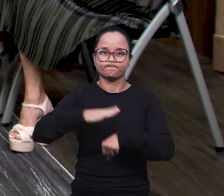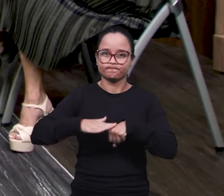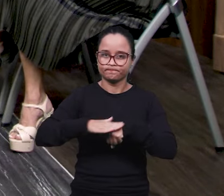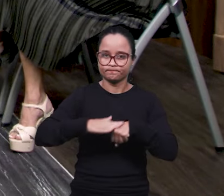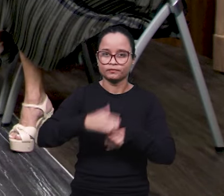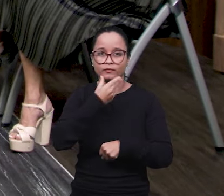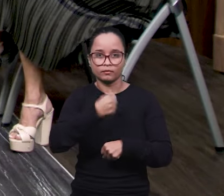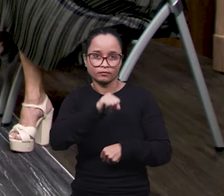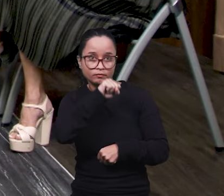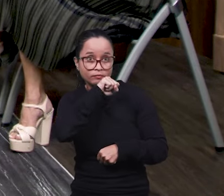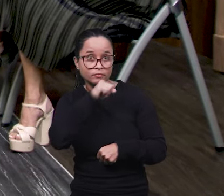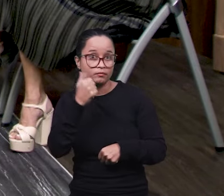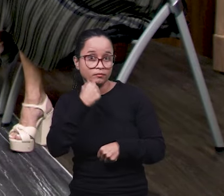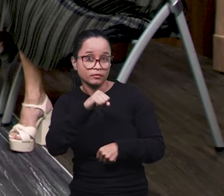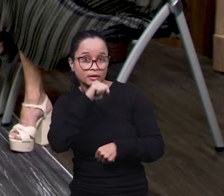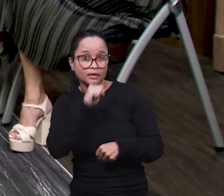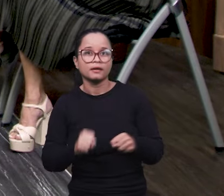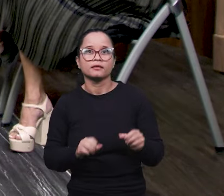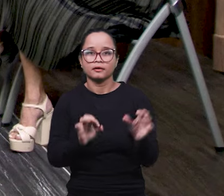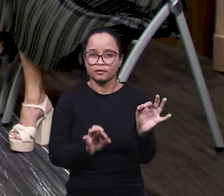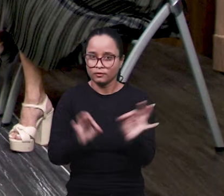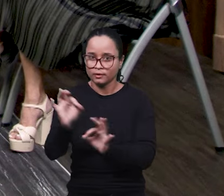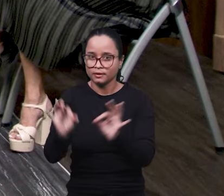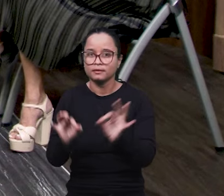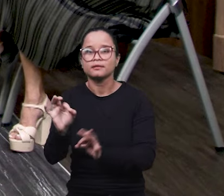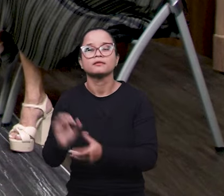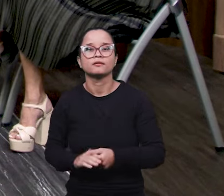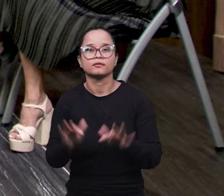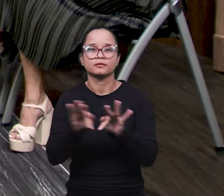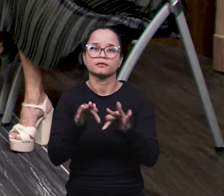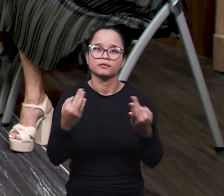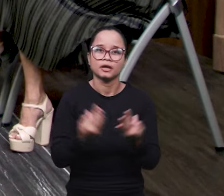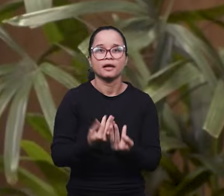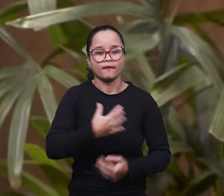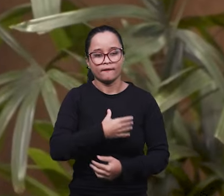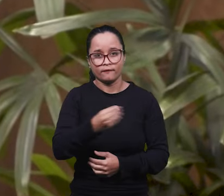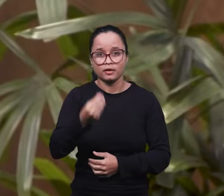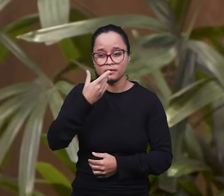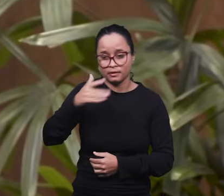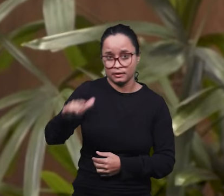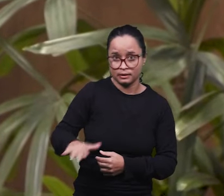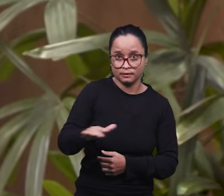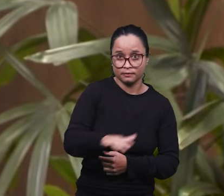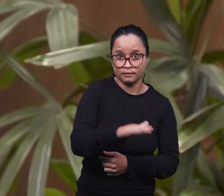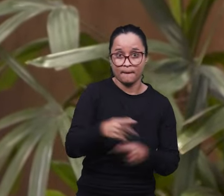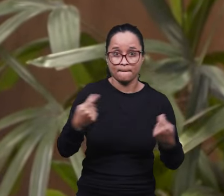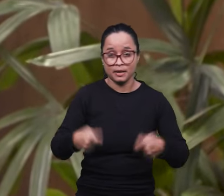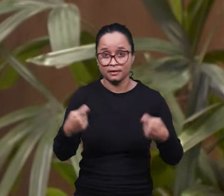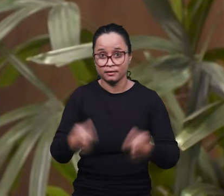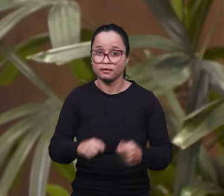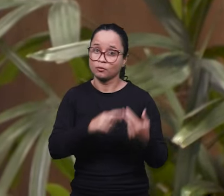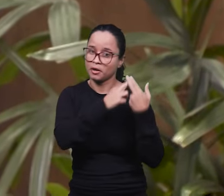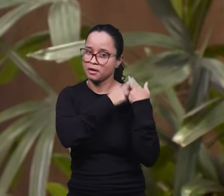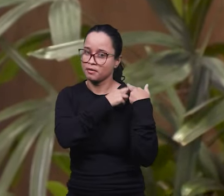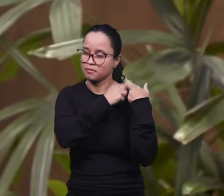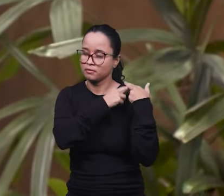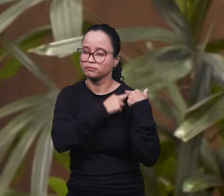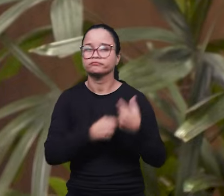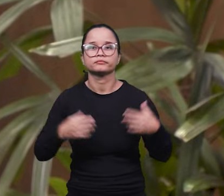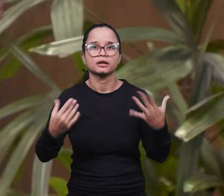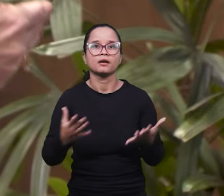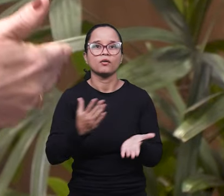pais que é das rotinas em família né os nossos filhos desde pequeninos precisam ter uma tarefa a gente